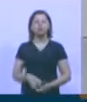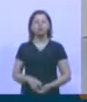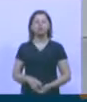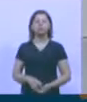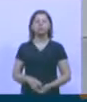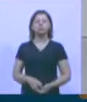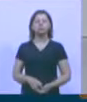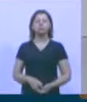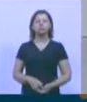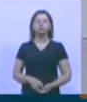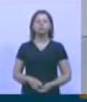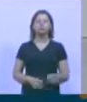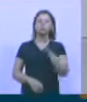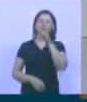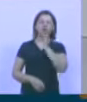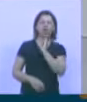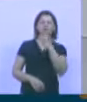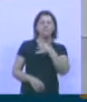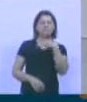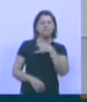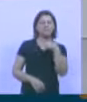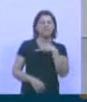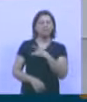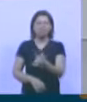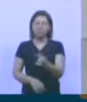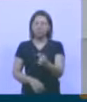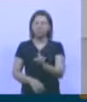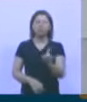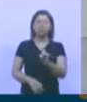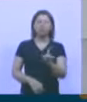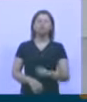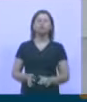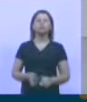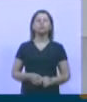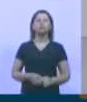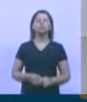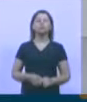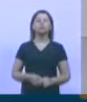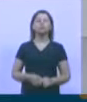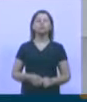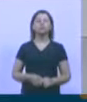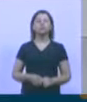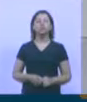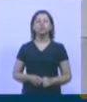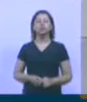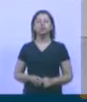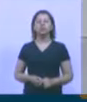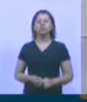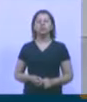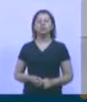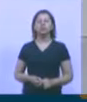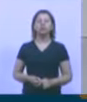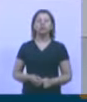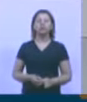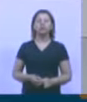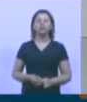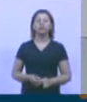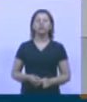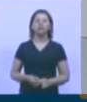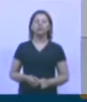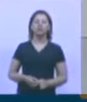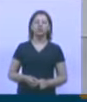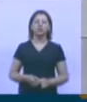small fears. Não estou falando de medos pequenos. If you burst a cracker behind me, I will jump up. Cracker